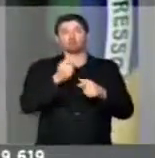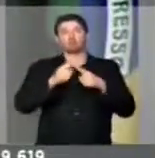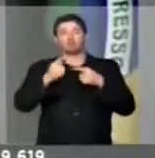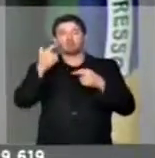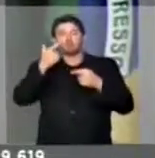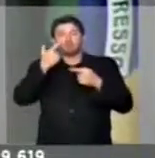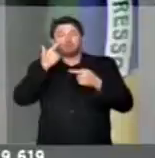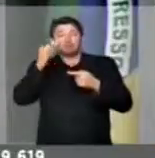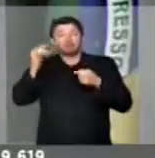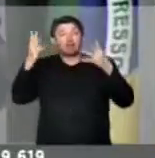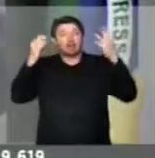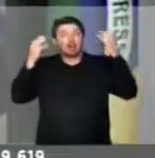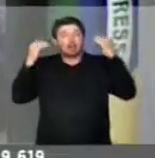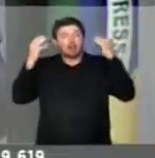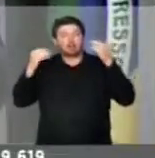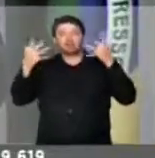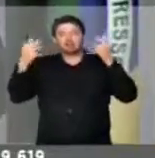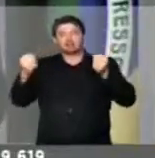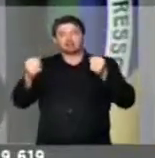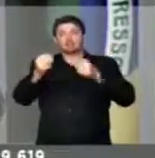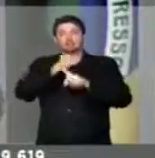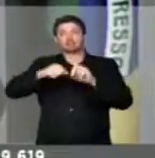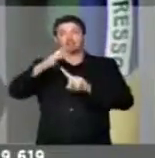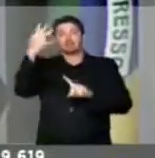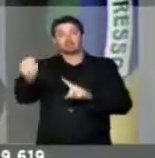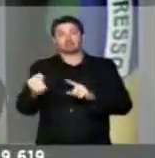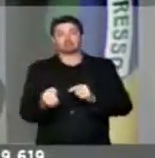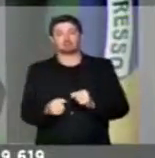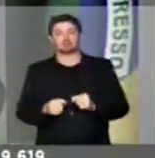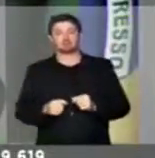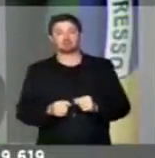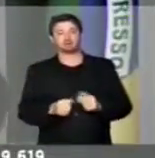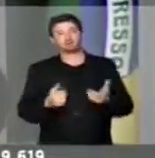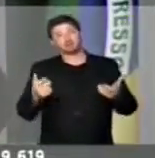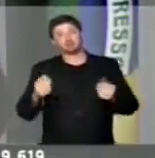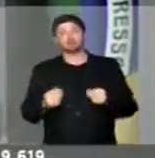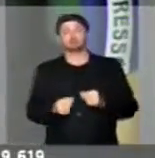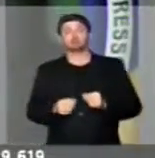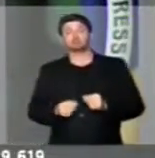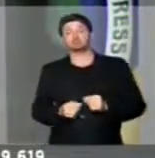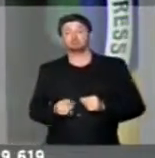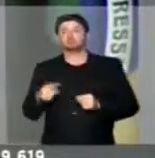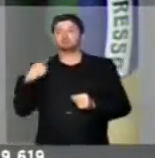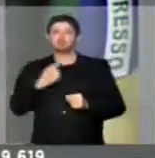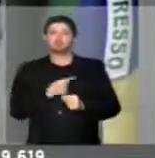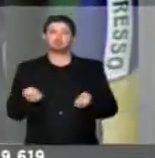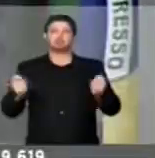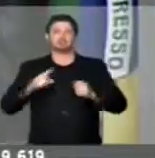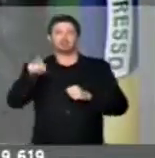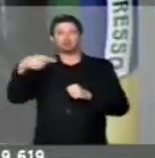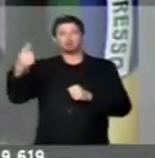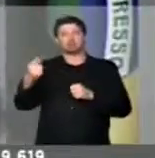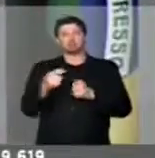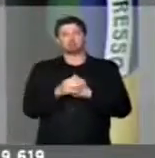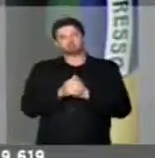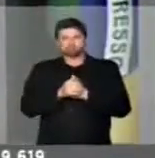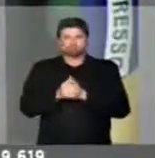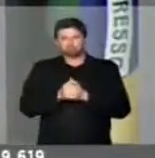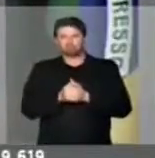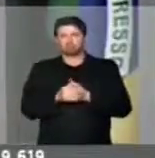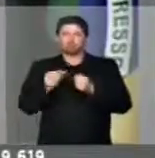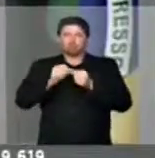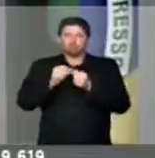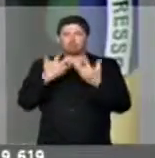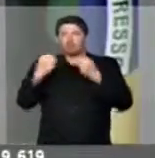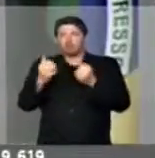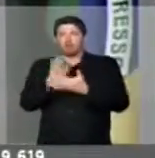caia no seio da sociedade e a gente possa depois fazer qualquer